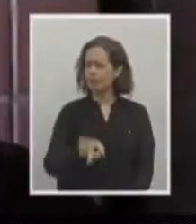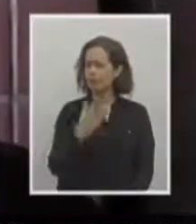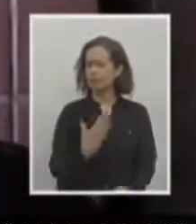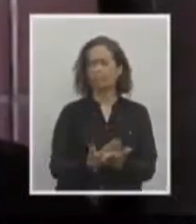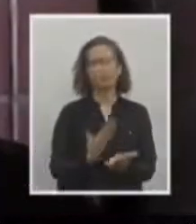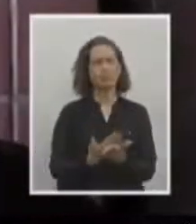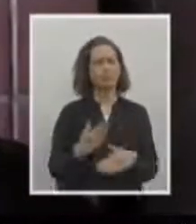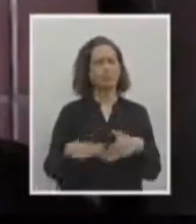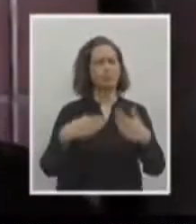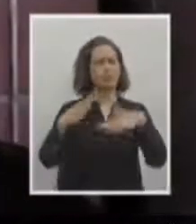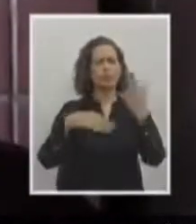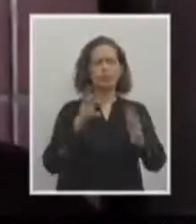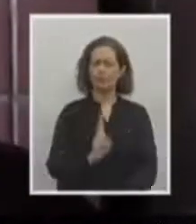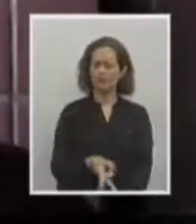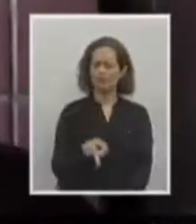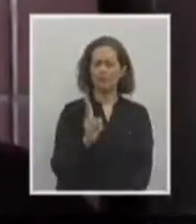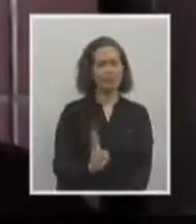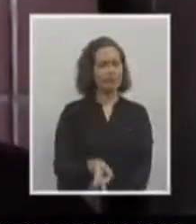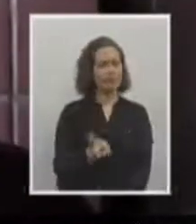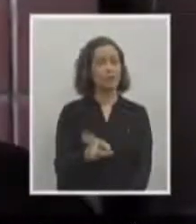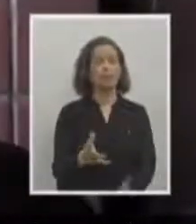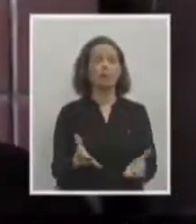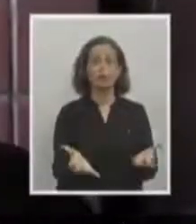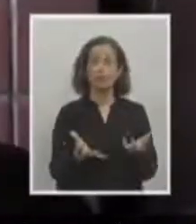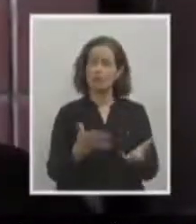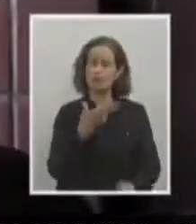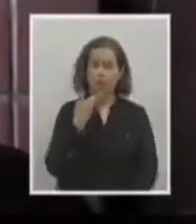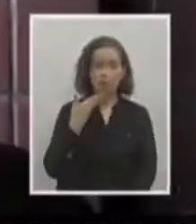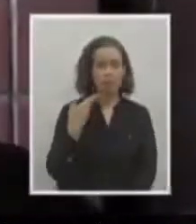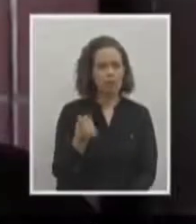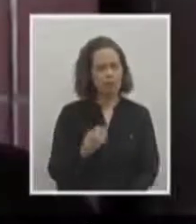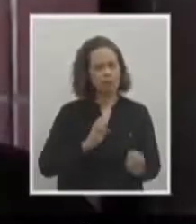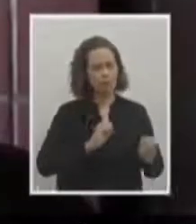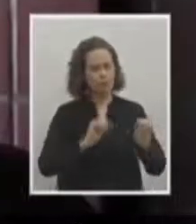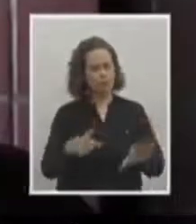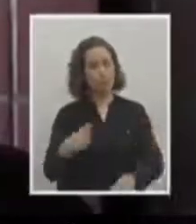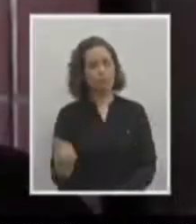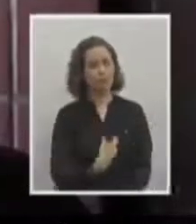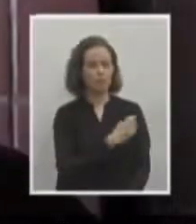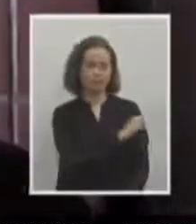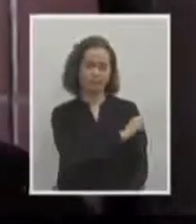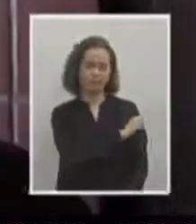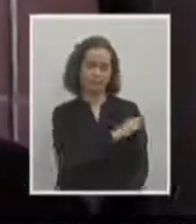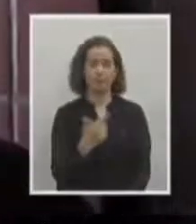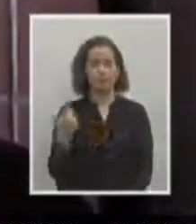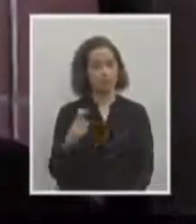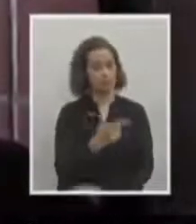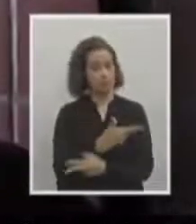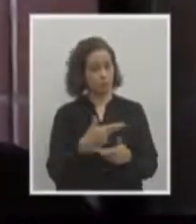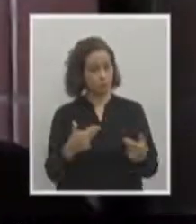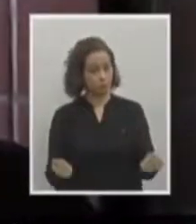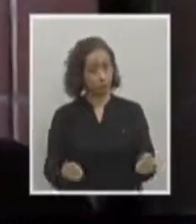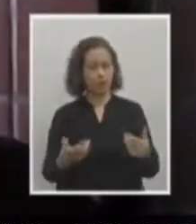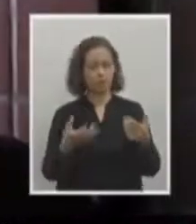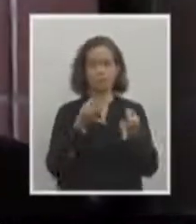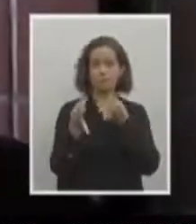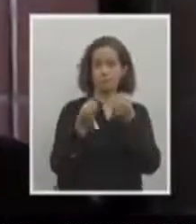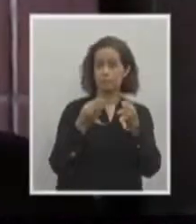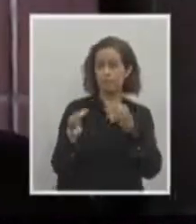gente está sempre querendo colocar o melhor para os nossos alunos. Uma outra coisa que eu queria colocar,